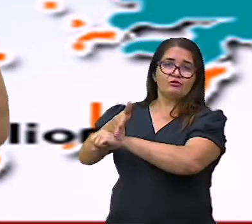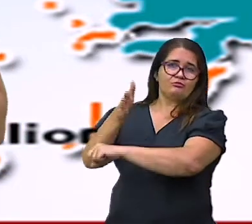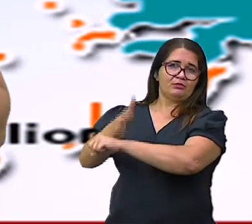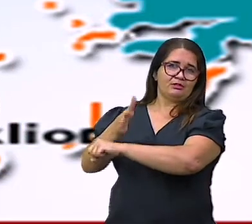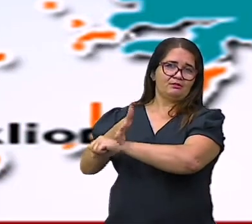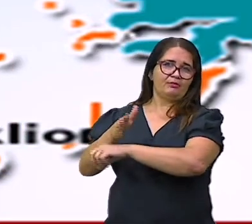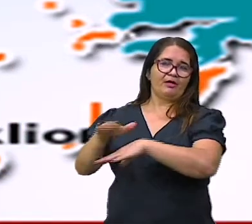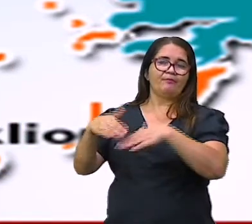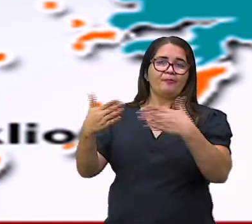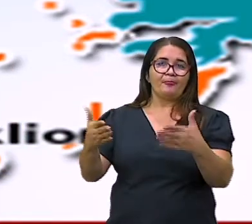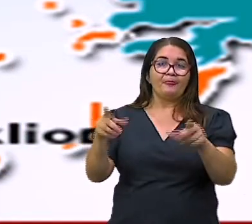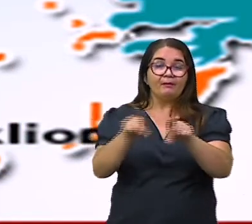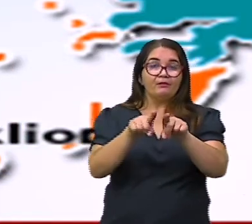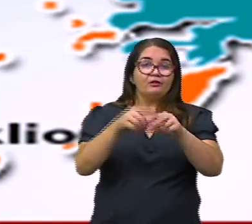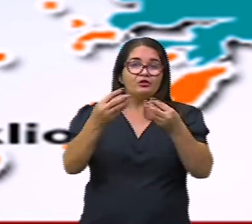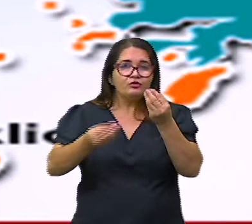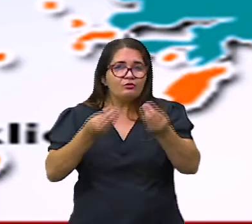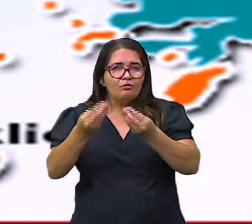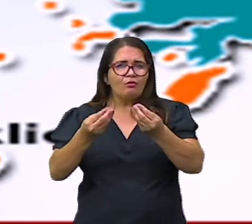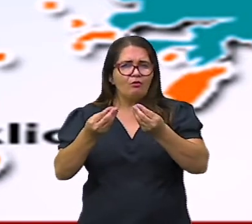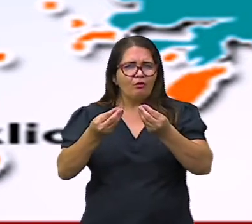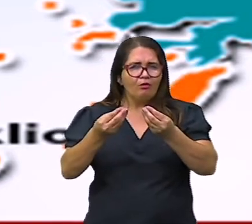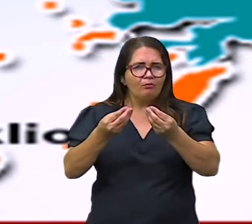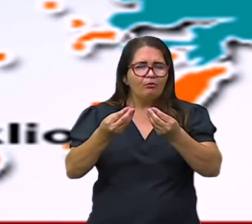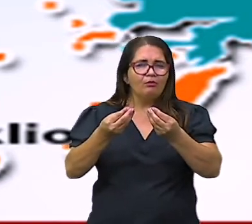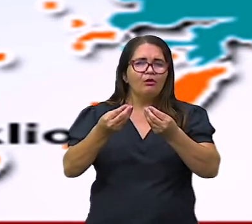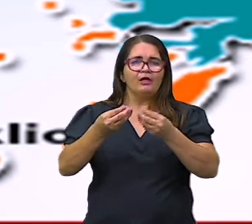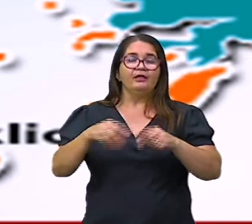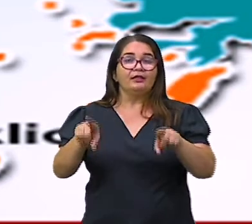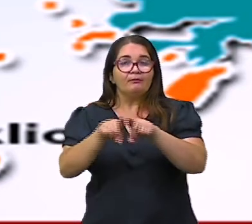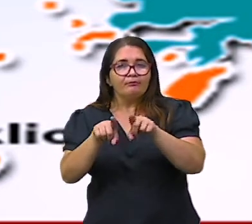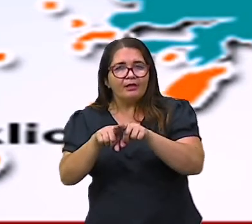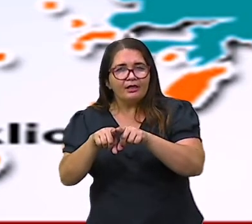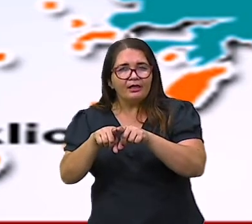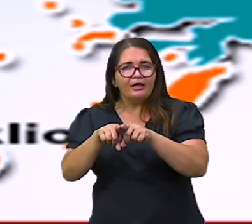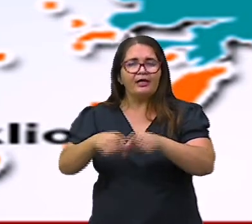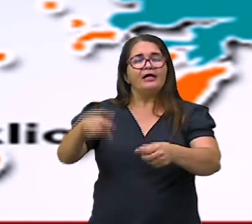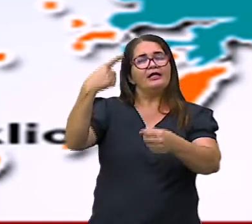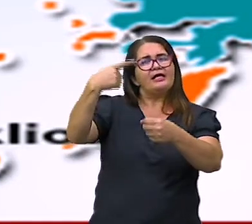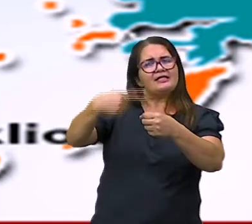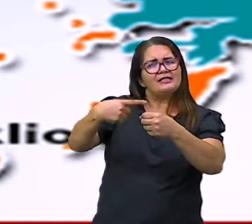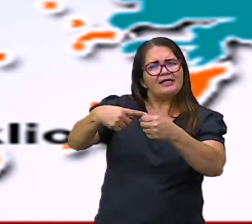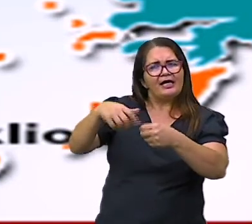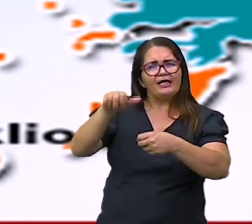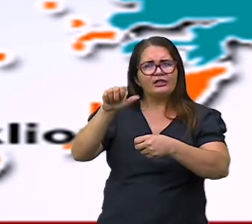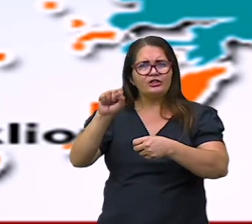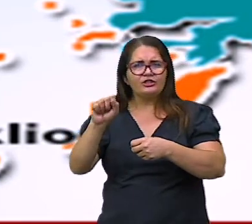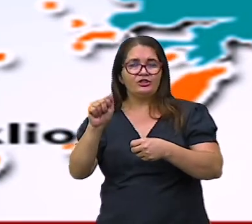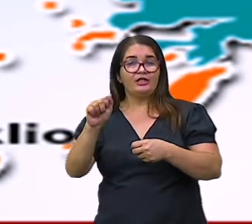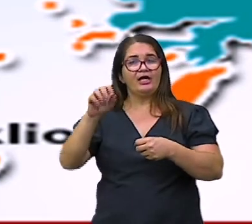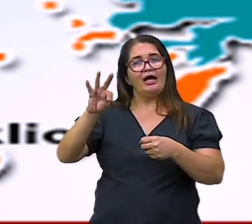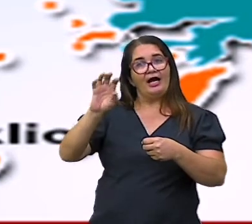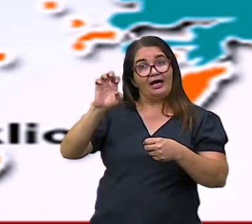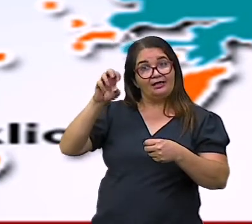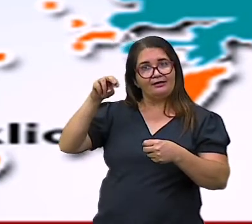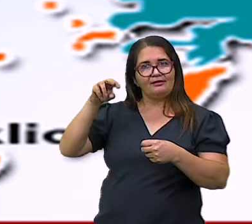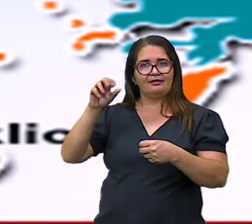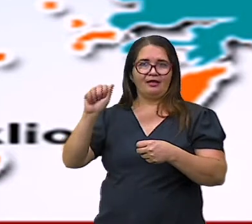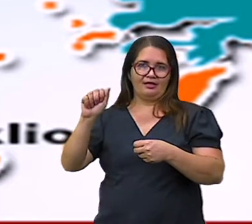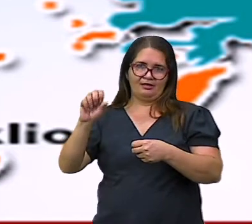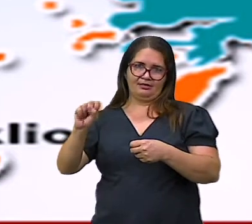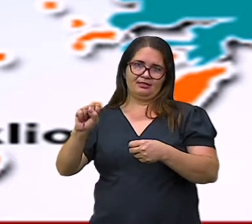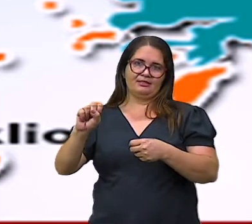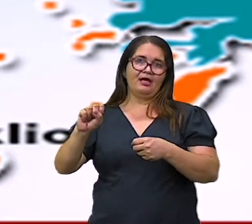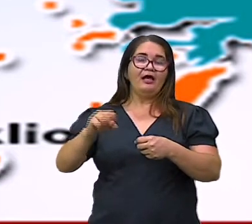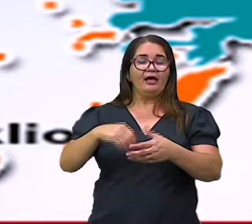poderia participar de outra instituição mais importante, que é a Assembleia, a Bulé. O sistema